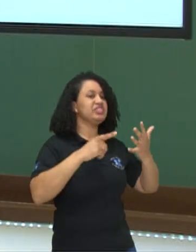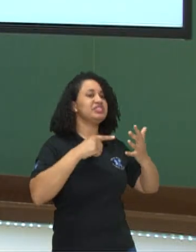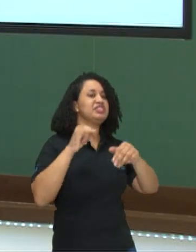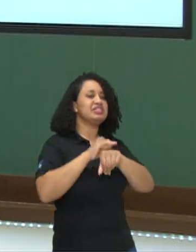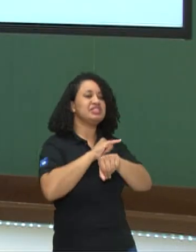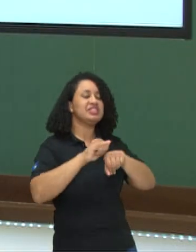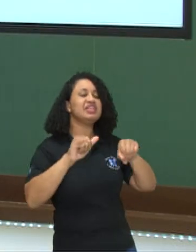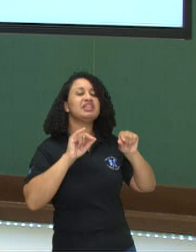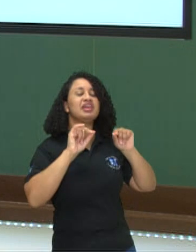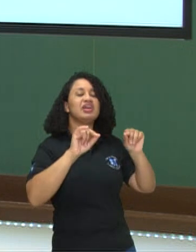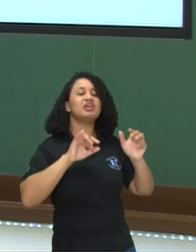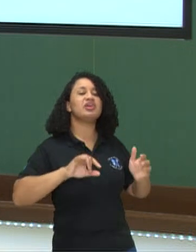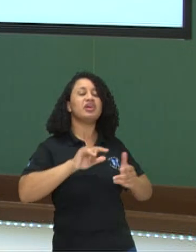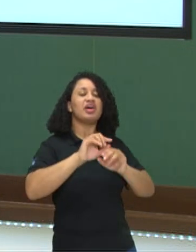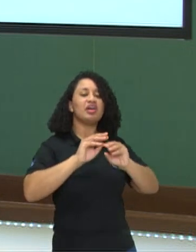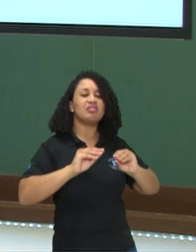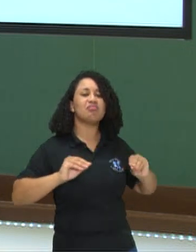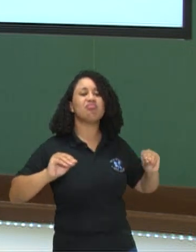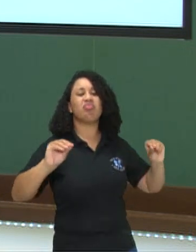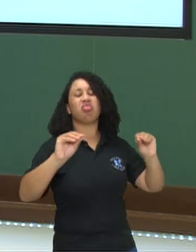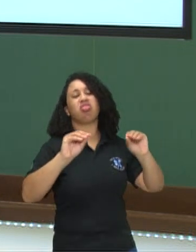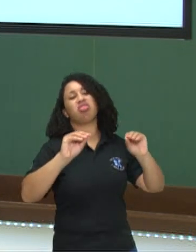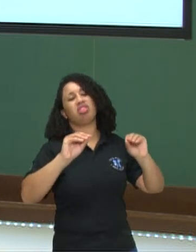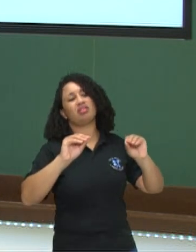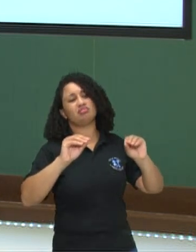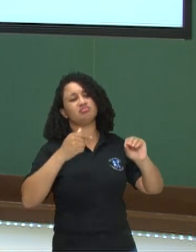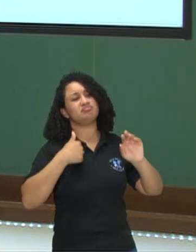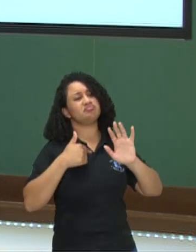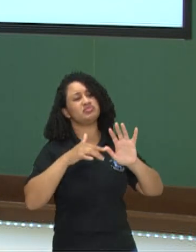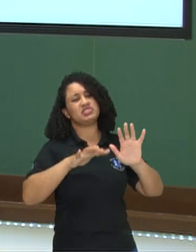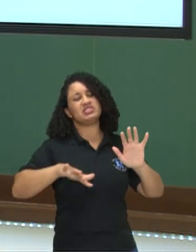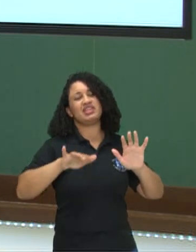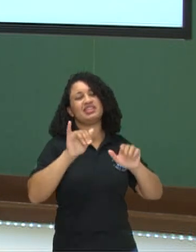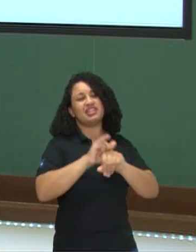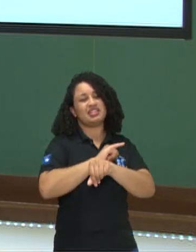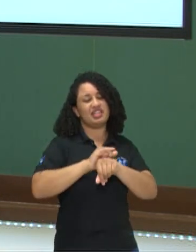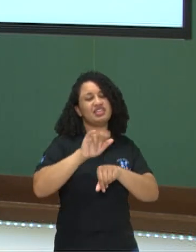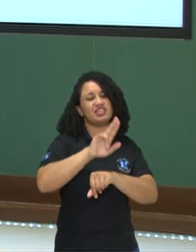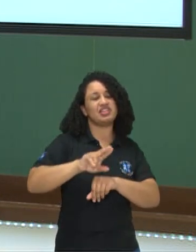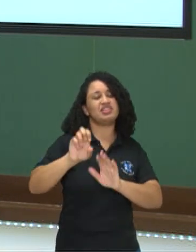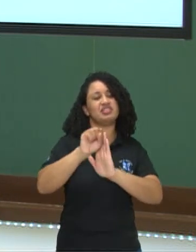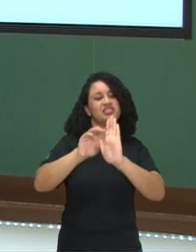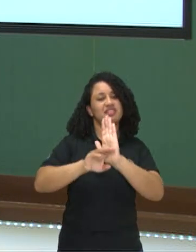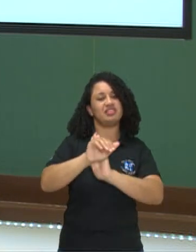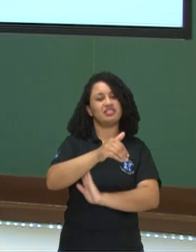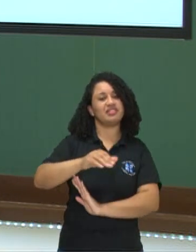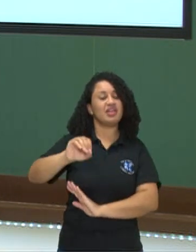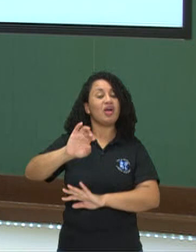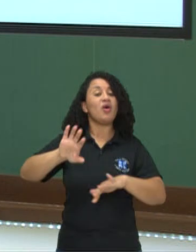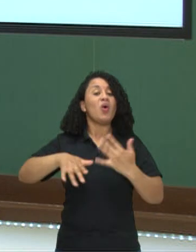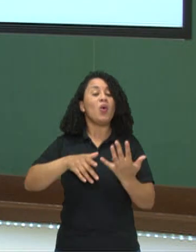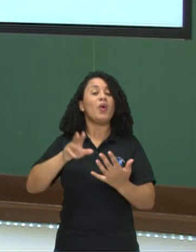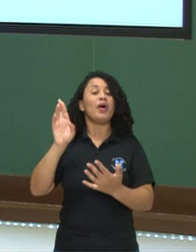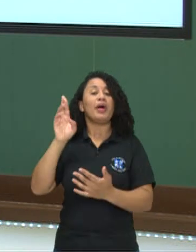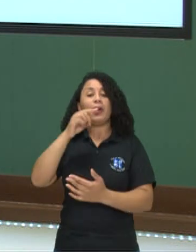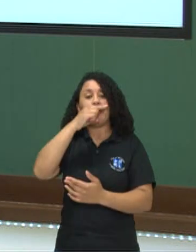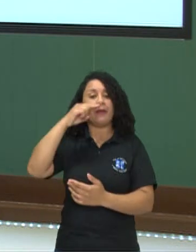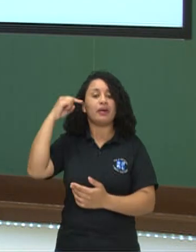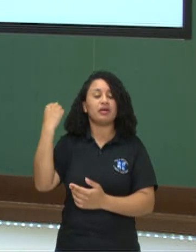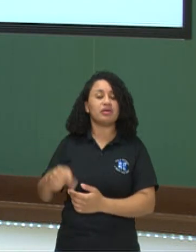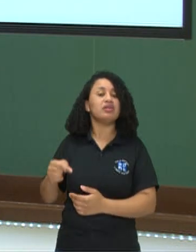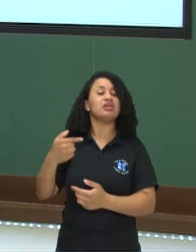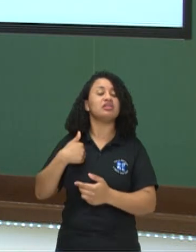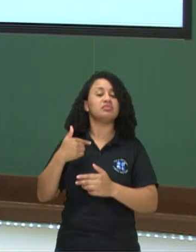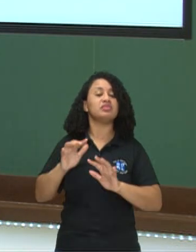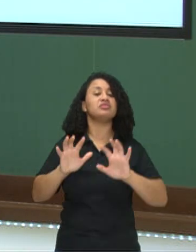a tática chamada de terra arrasada. Uma mesma tática usada no século XIX, quando a Rússia teve de enfrentar as tropas